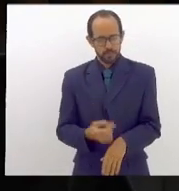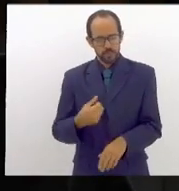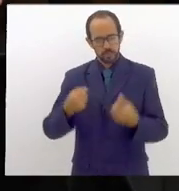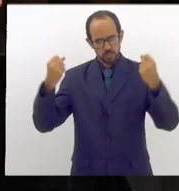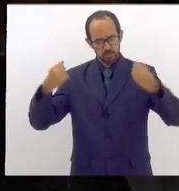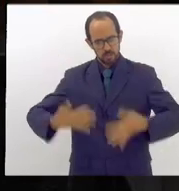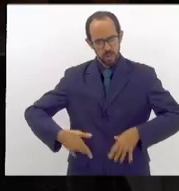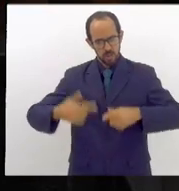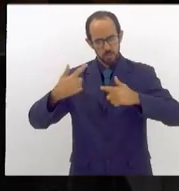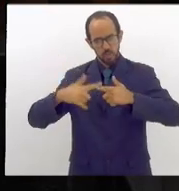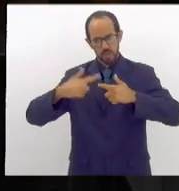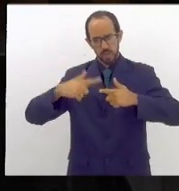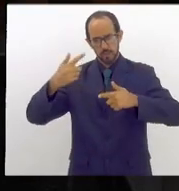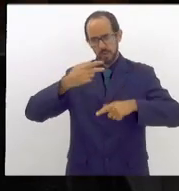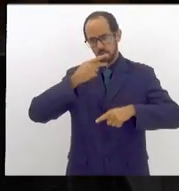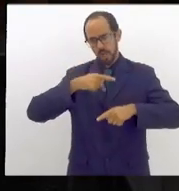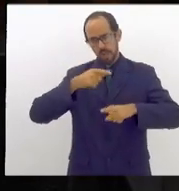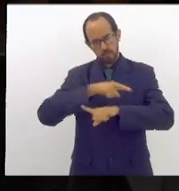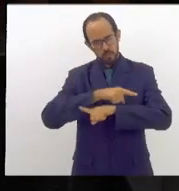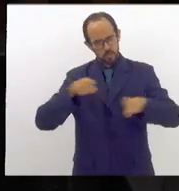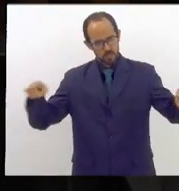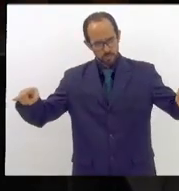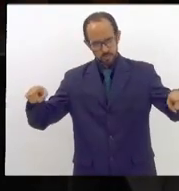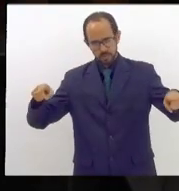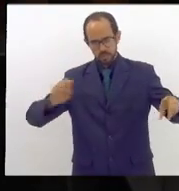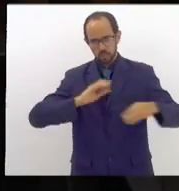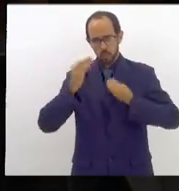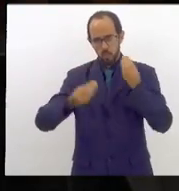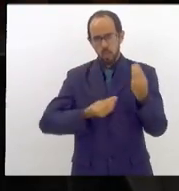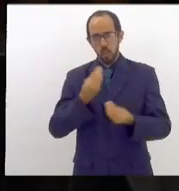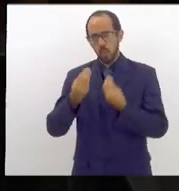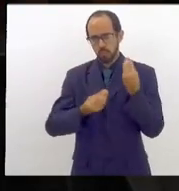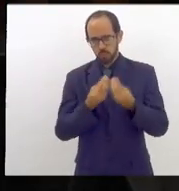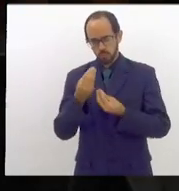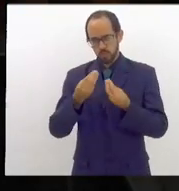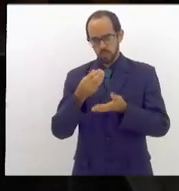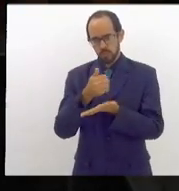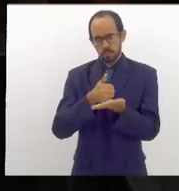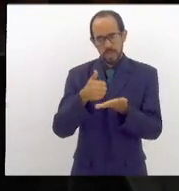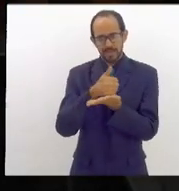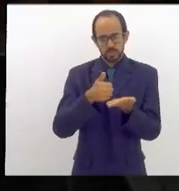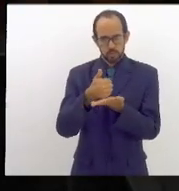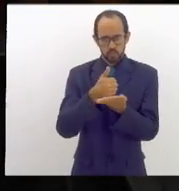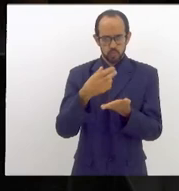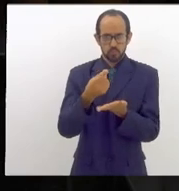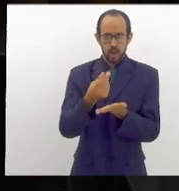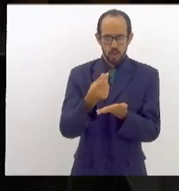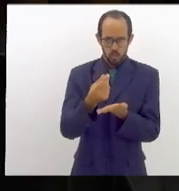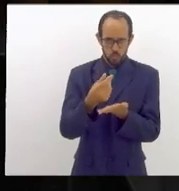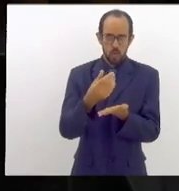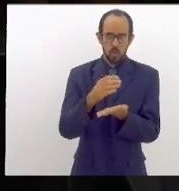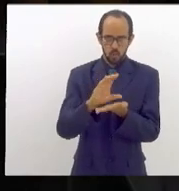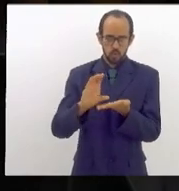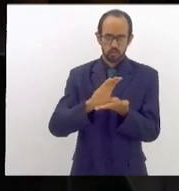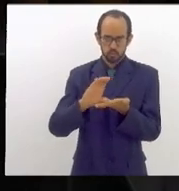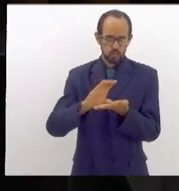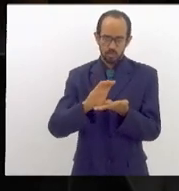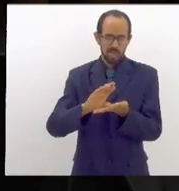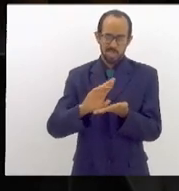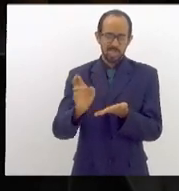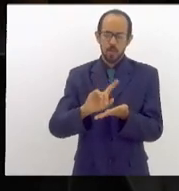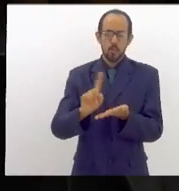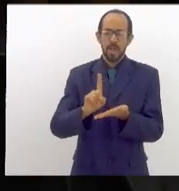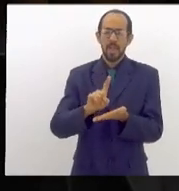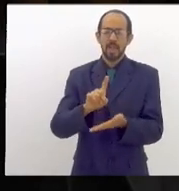para citar exemplos de que os mínimos constitucionais não são armaduras